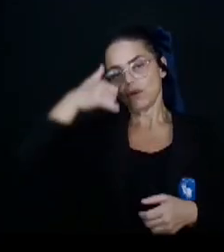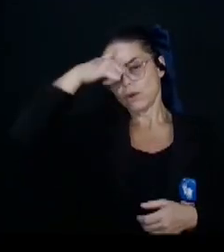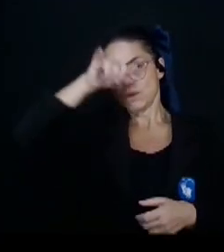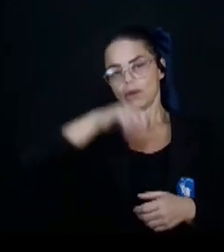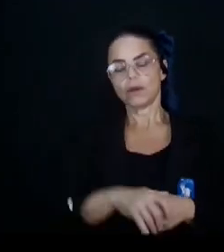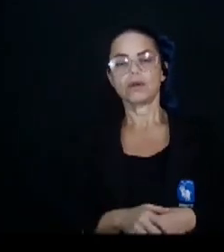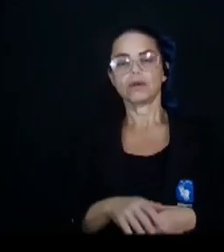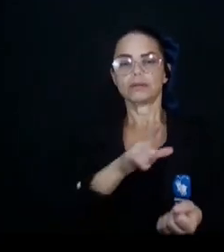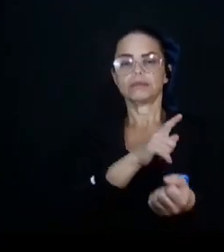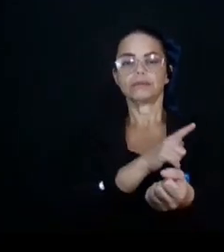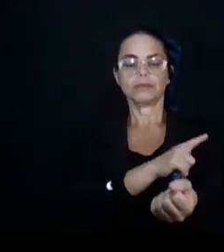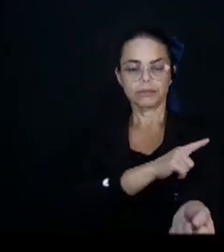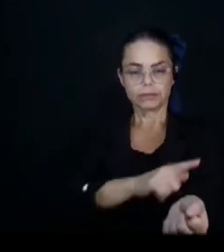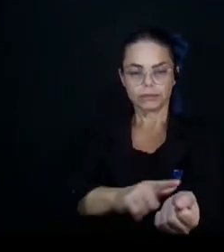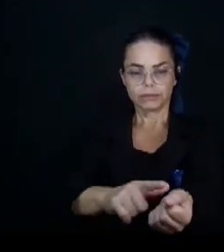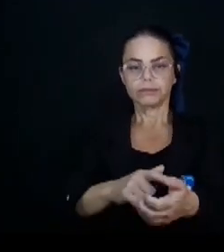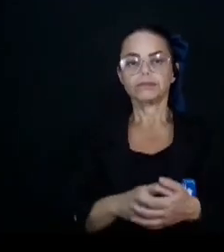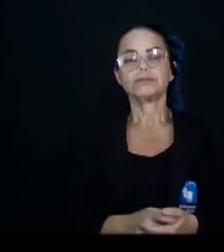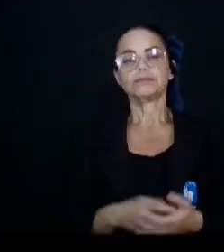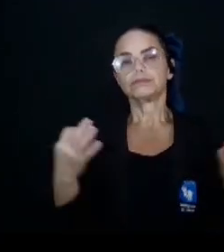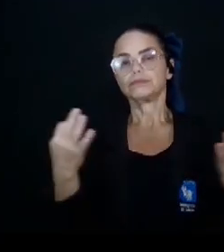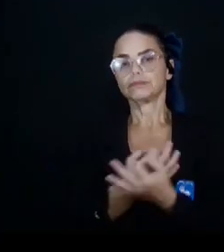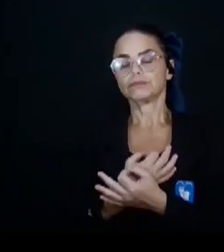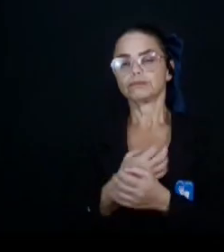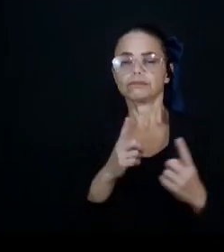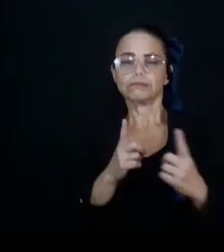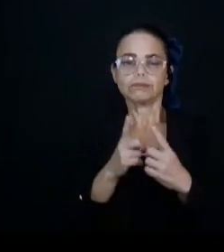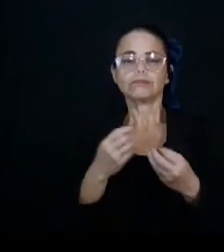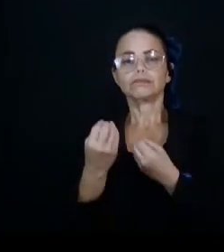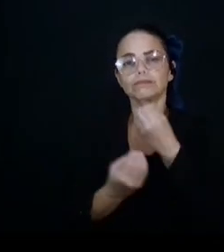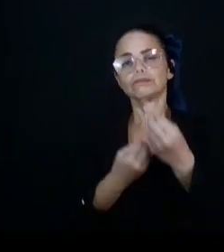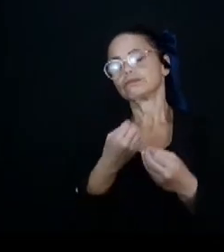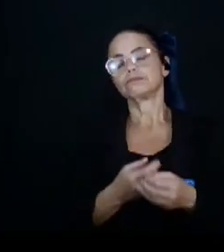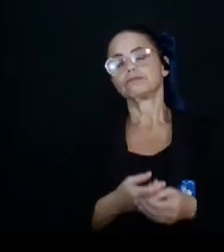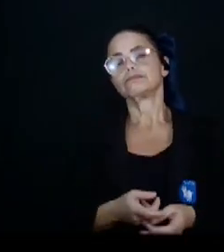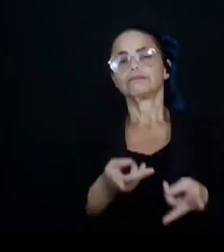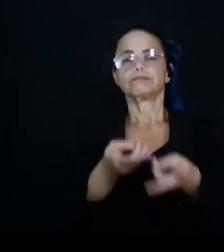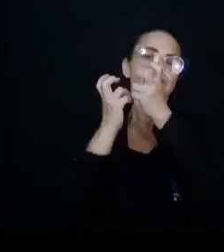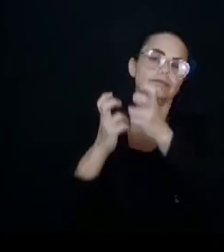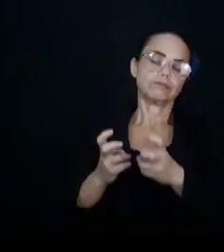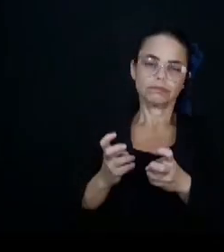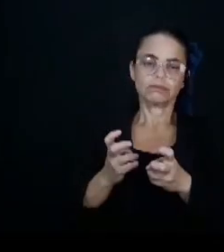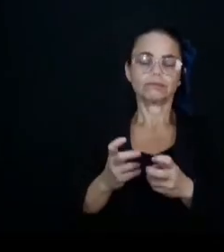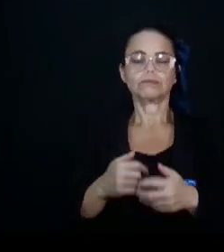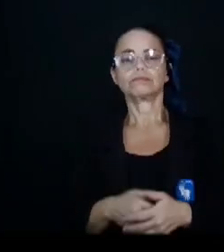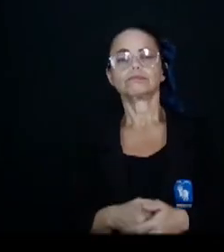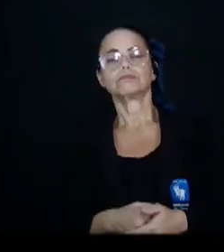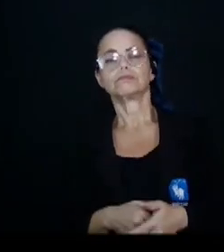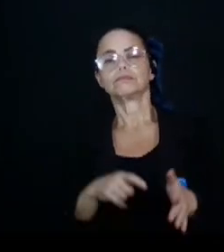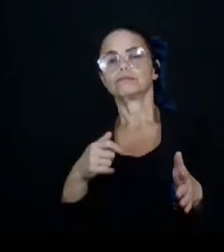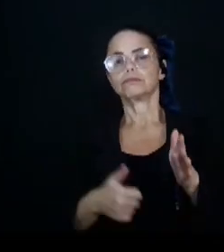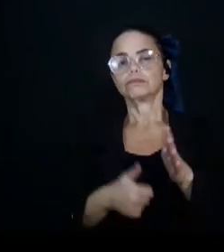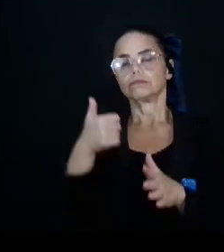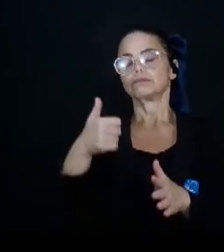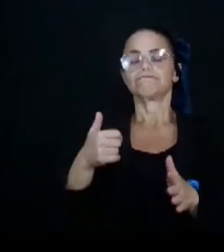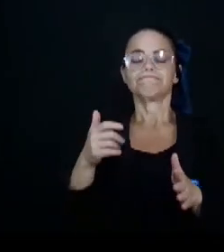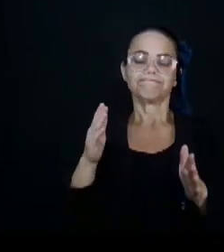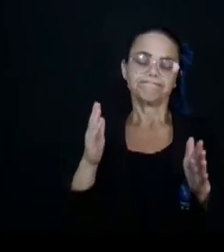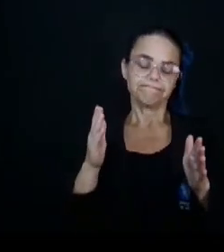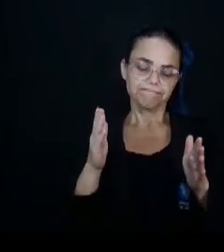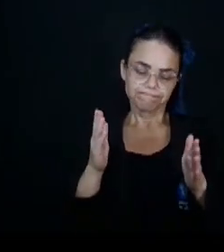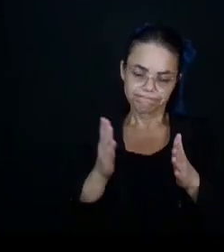Perfeito, Jamile. E o diagnóstico? Como que é feito esse diagnóstico, né? O primeiro momento da pessoa ir